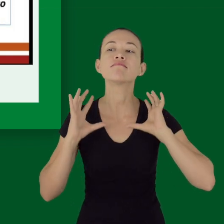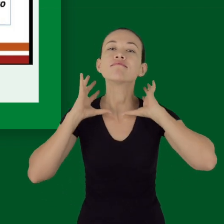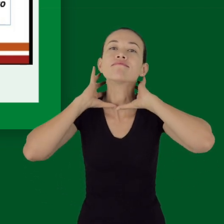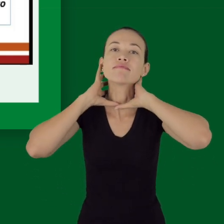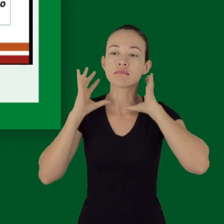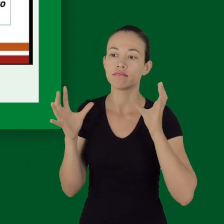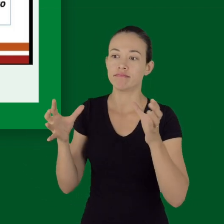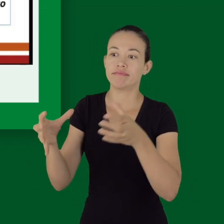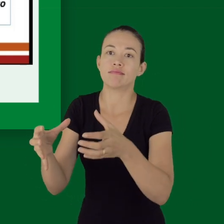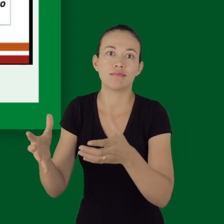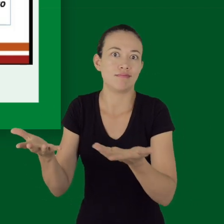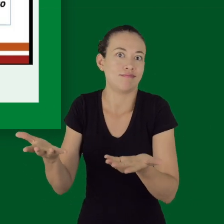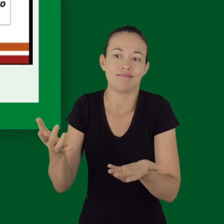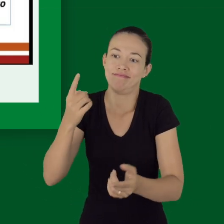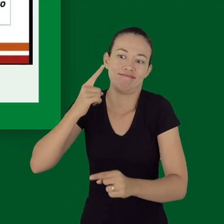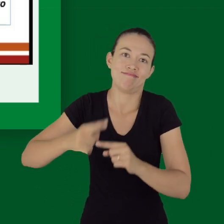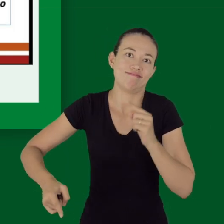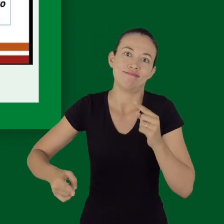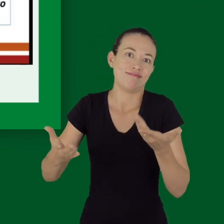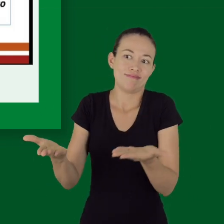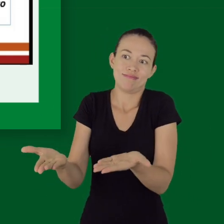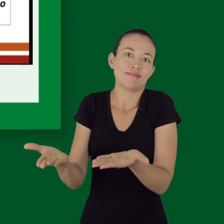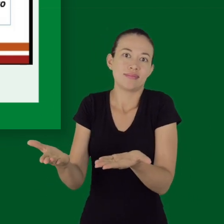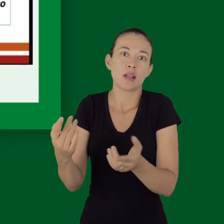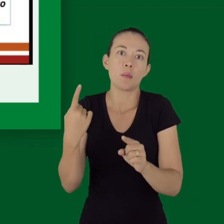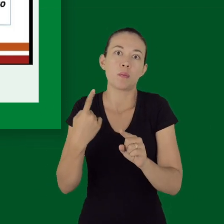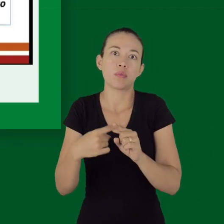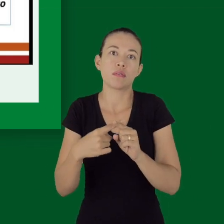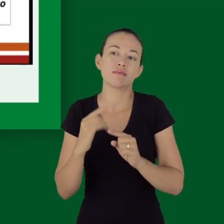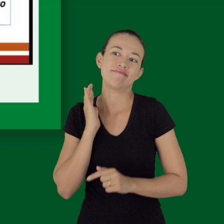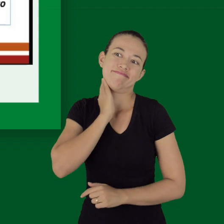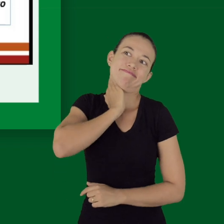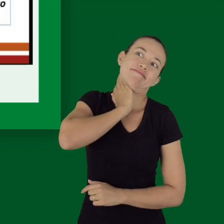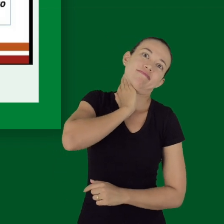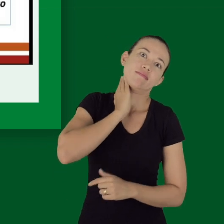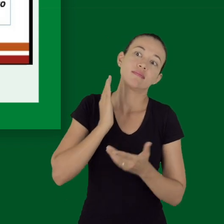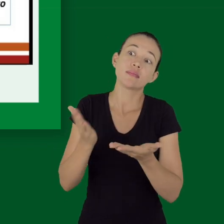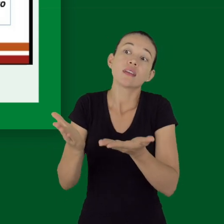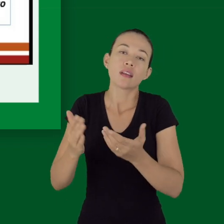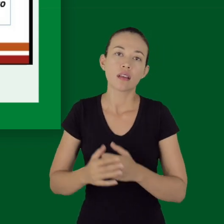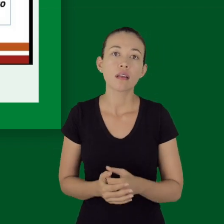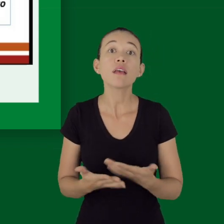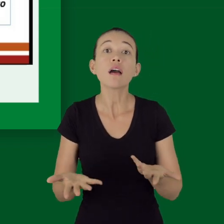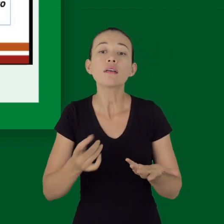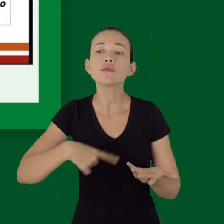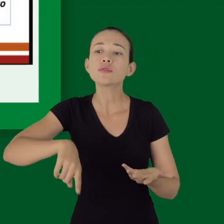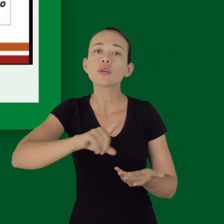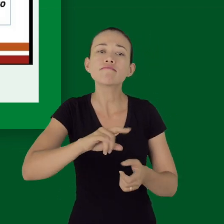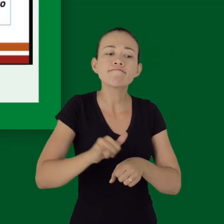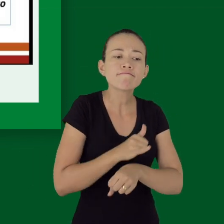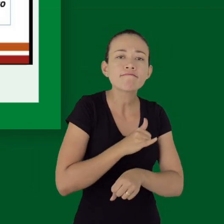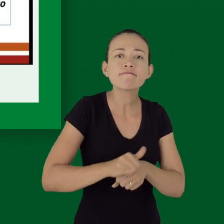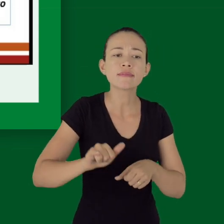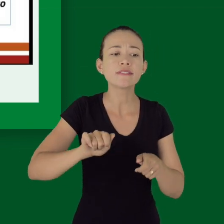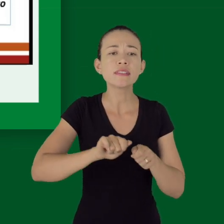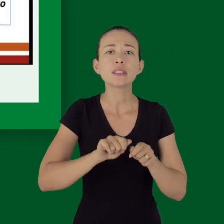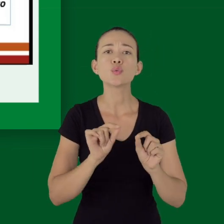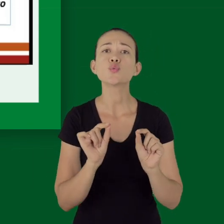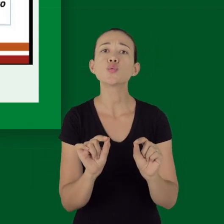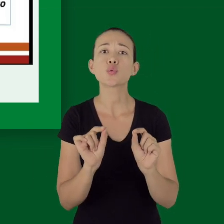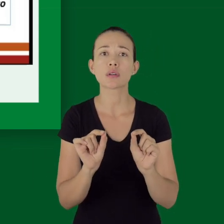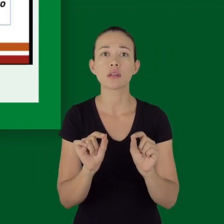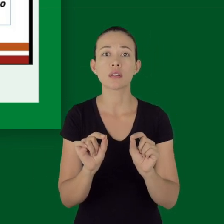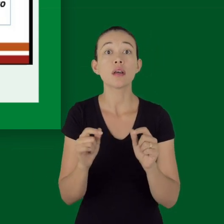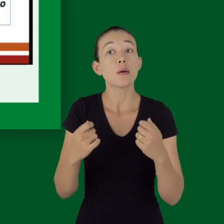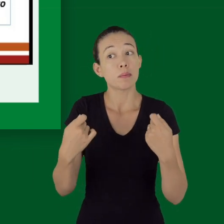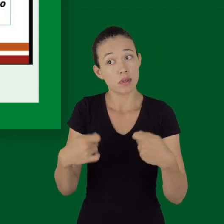gente costuma utilizar. Ela vai ter que ter uma outra adaptação. Mas como que eu faço? O paciente está com a faca transfixada aí no pescoço, o que eu faço?